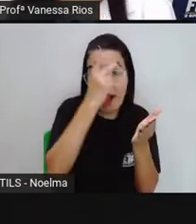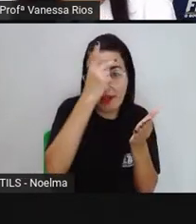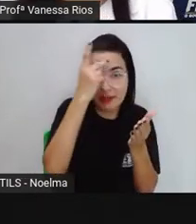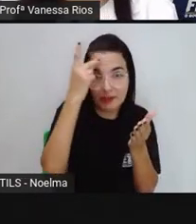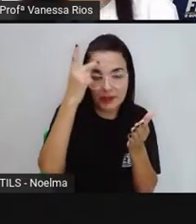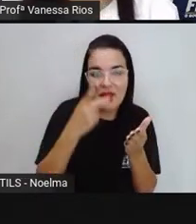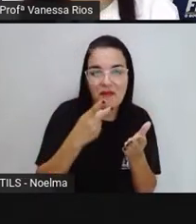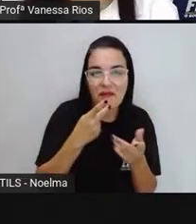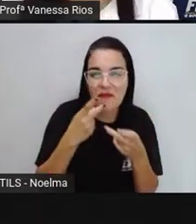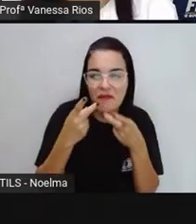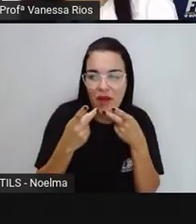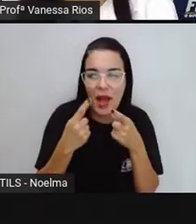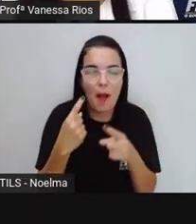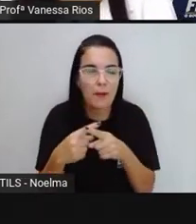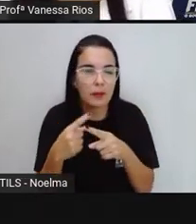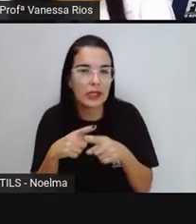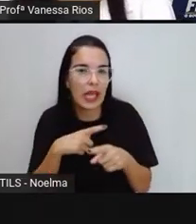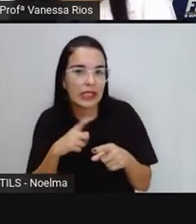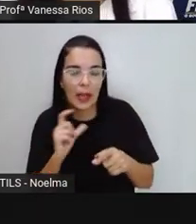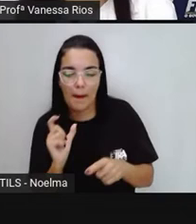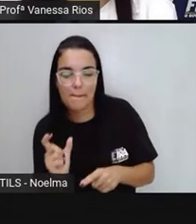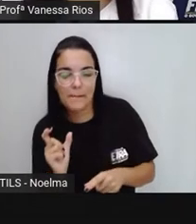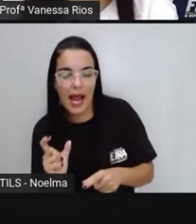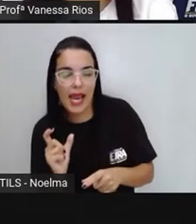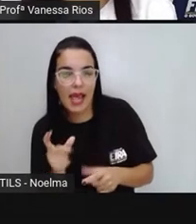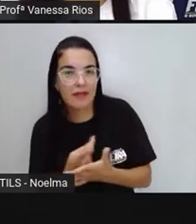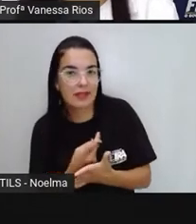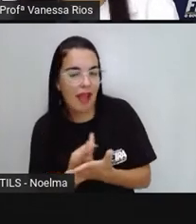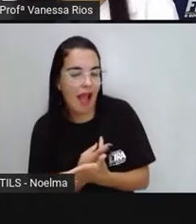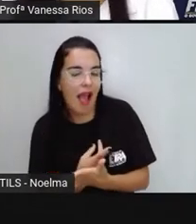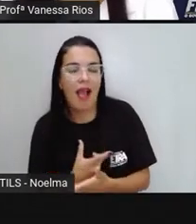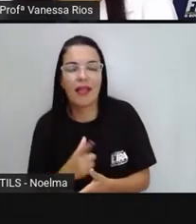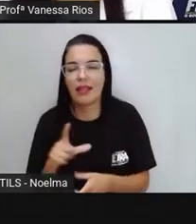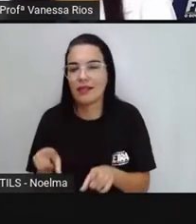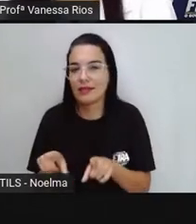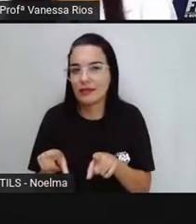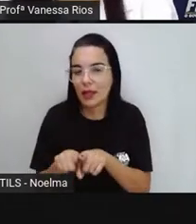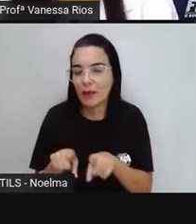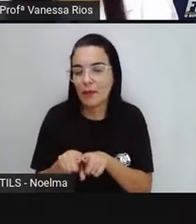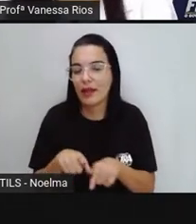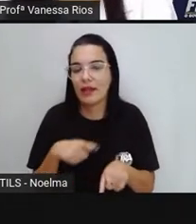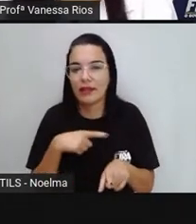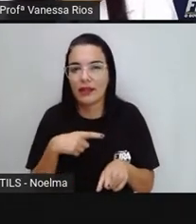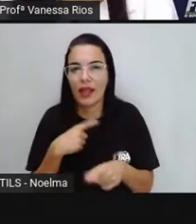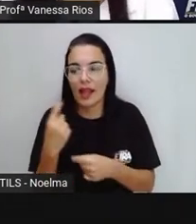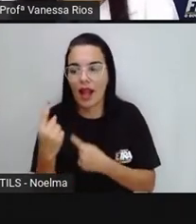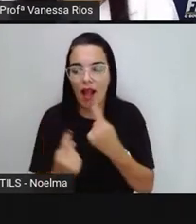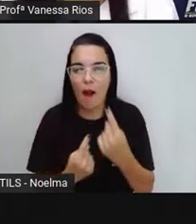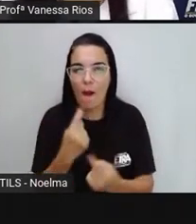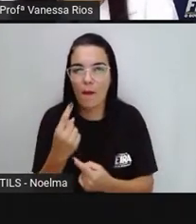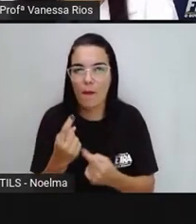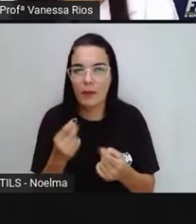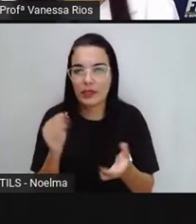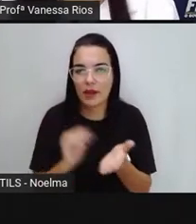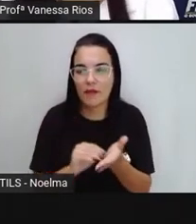por isso tem alguns erros, né, algumas discordâncias, mas é porque a Pro trouxe aí